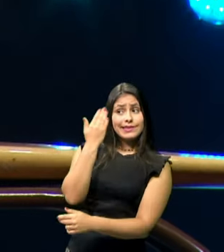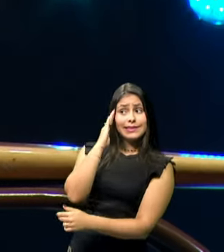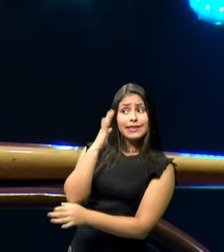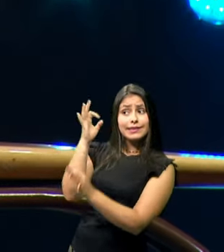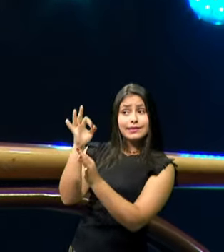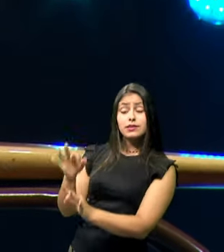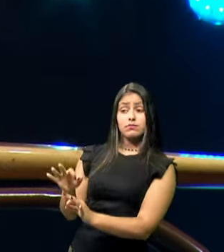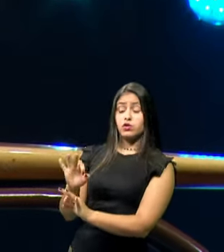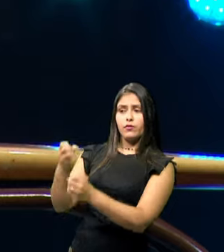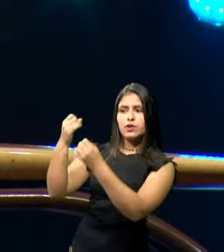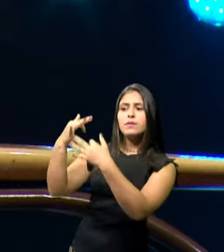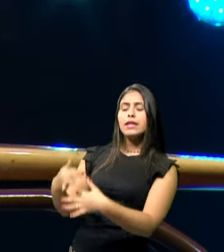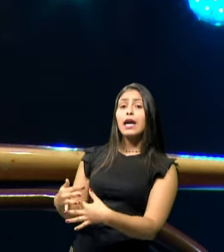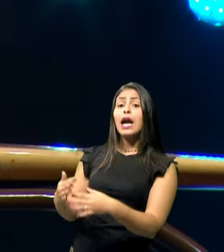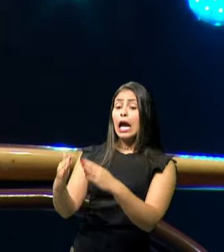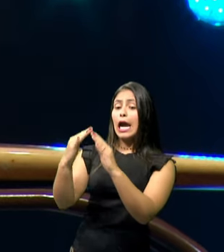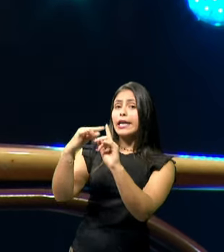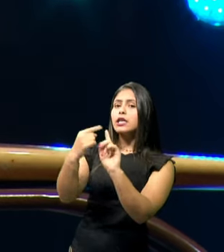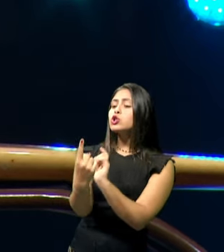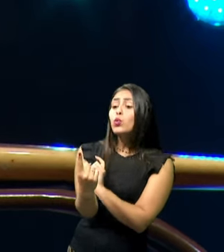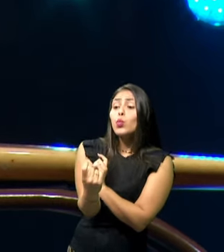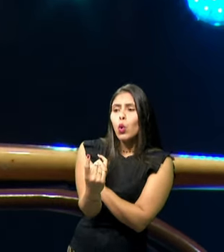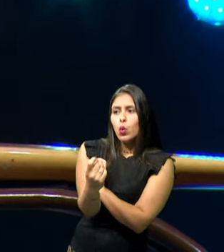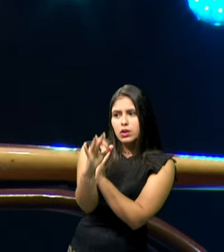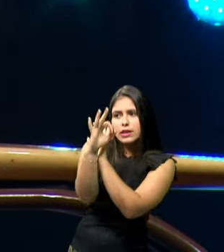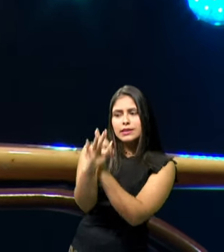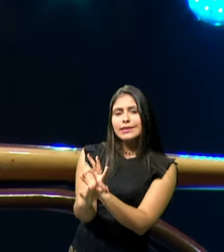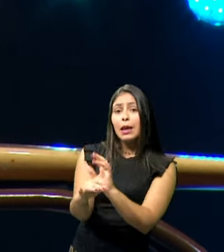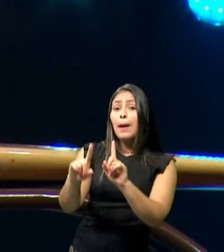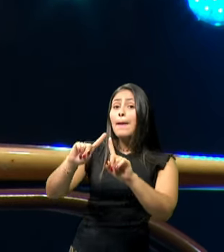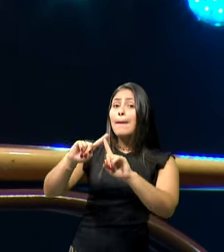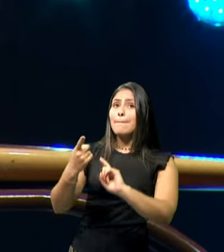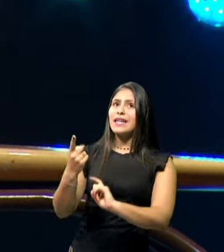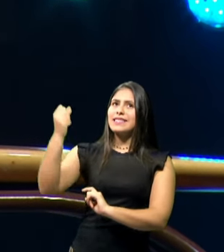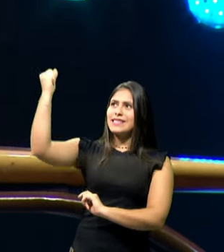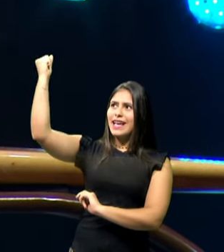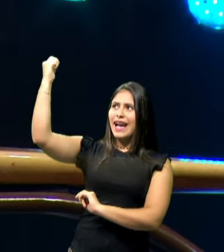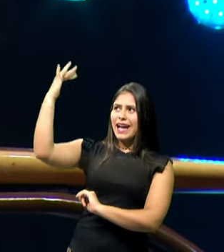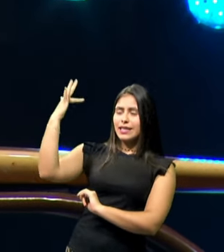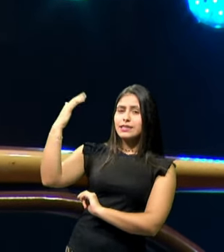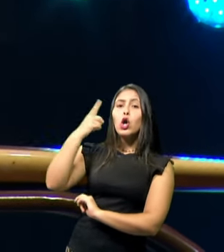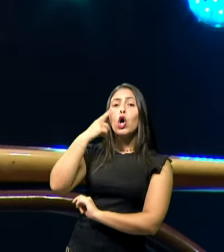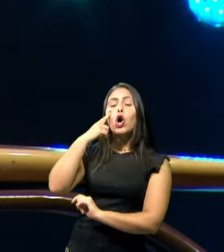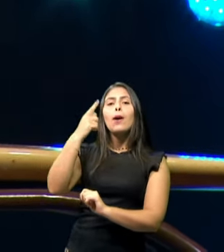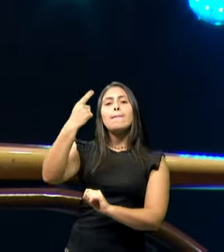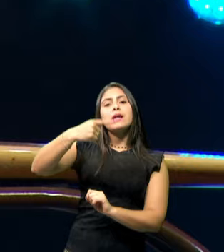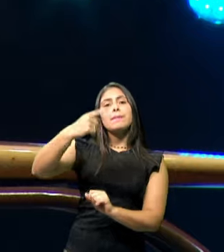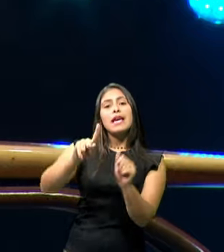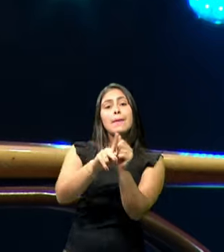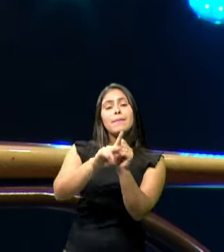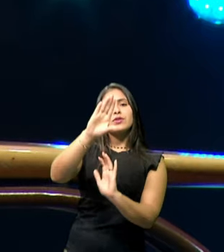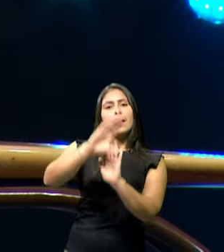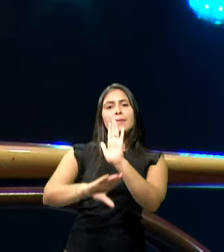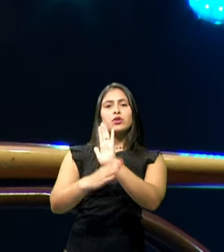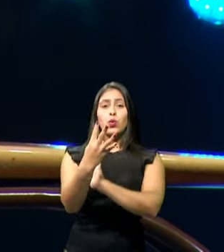direito. Deixa eu te explicar, a igreja é única. Agora, a graça de Deus está lá em 1 Pedro 4,10. É